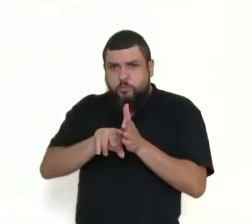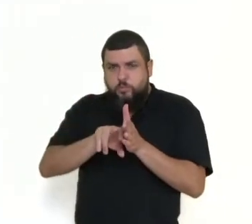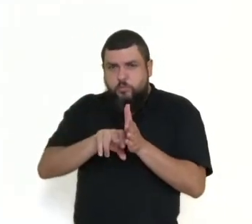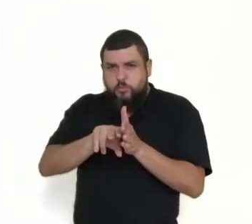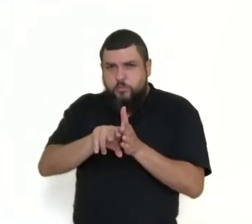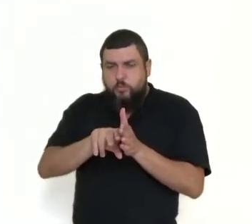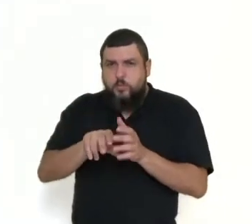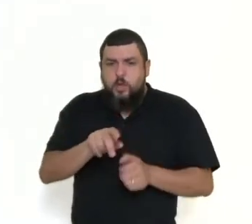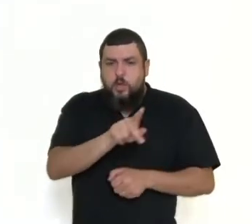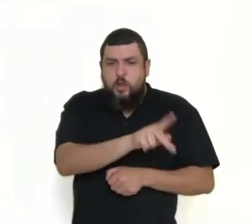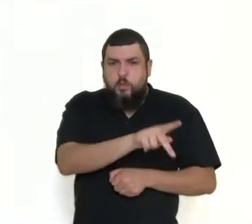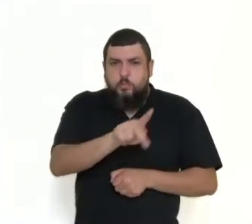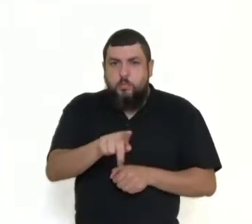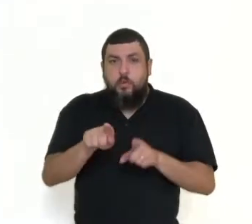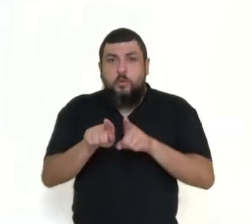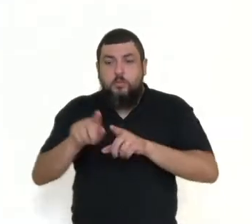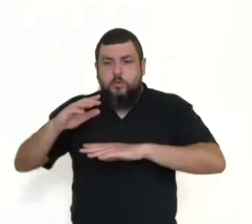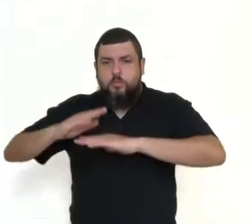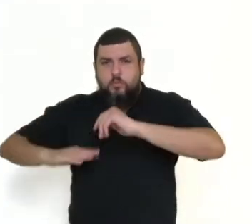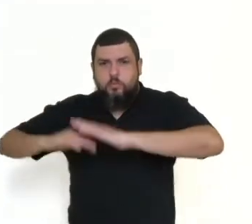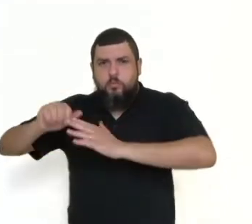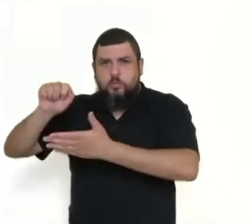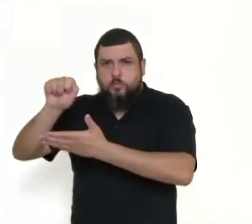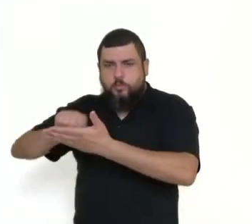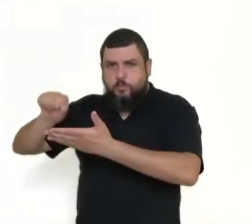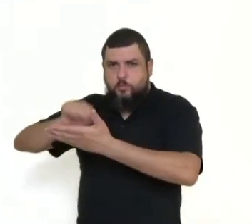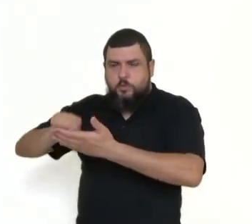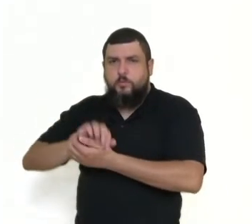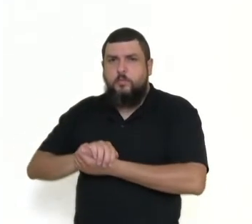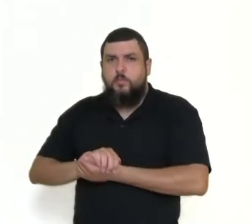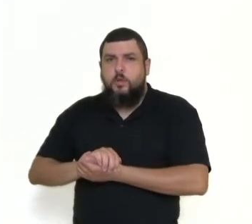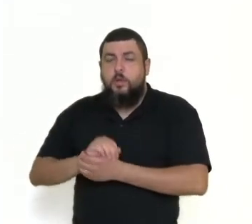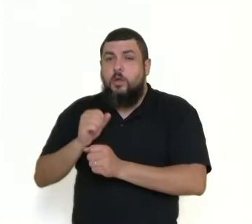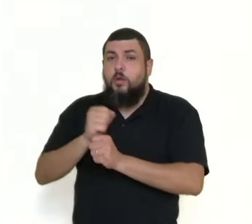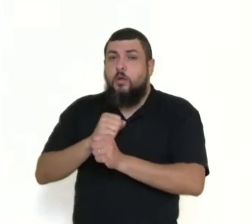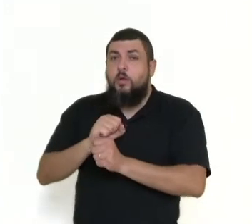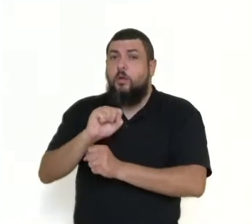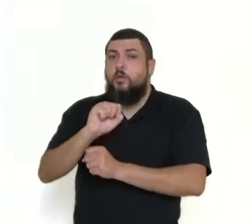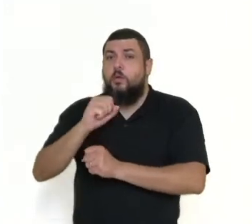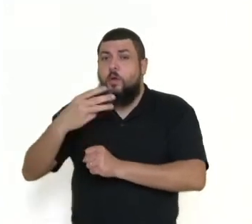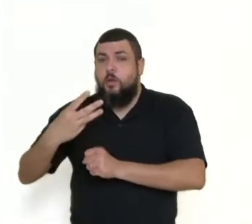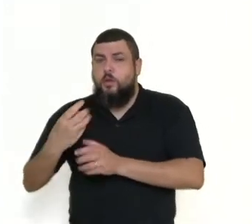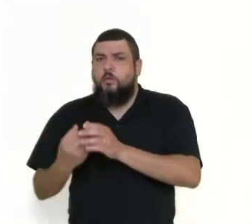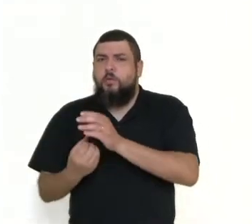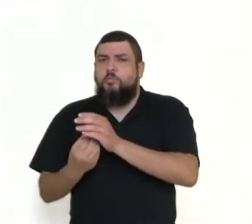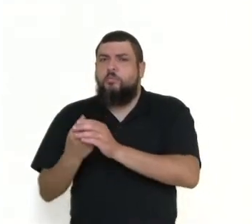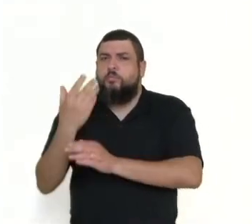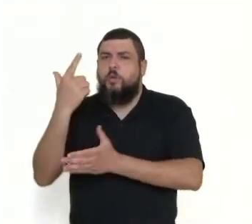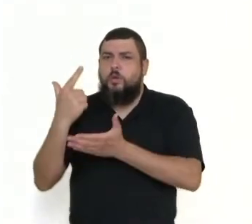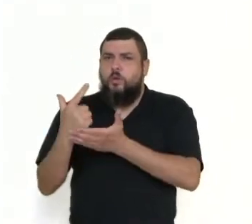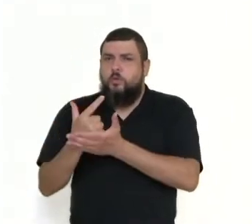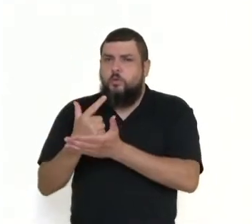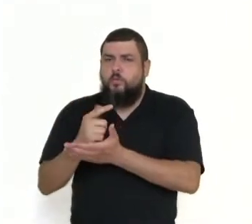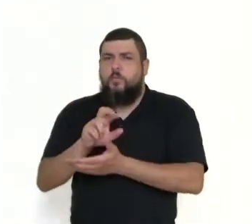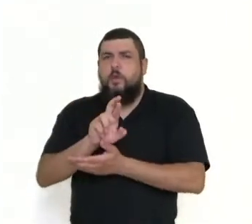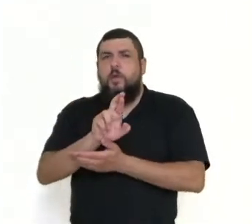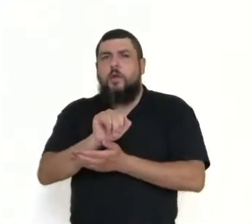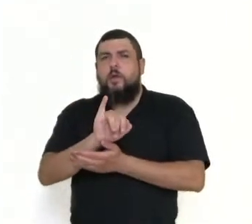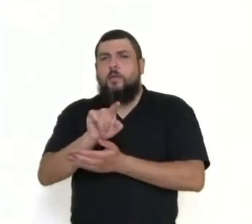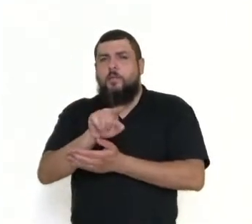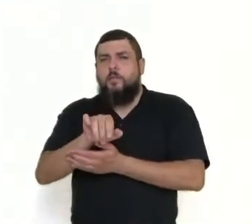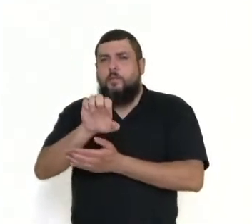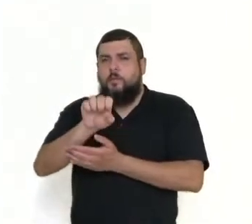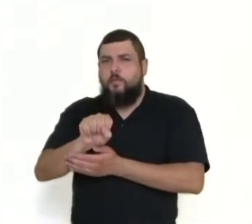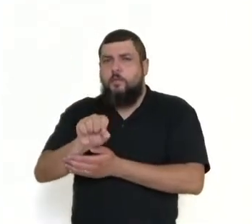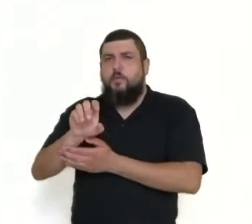escritor. Em 83 publicou o primeiro livro de poesias, Raiz do Orvalho. O Terra Sonâmbula, que foi o primeiro